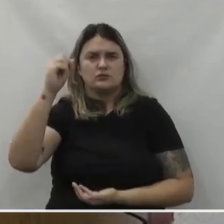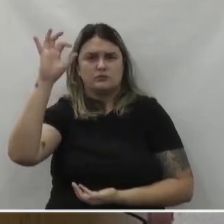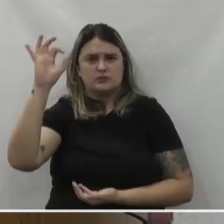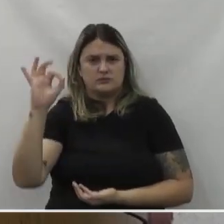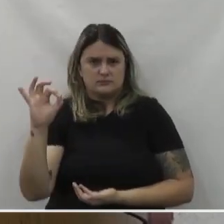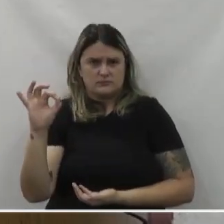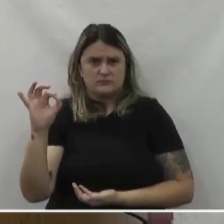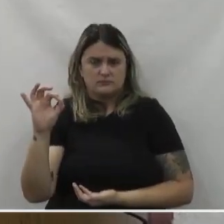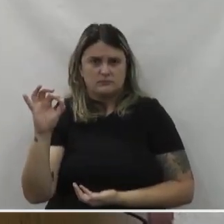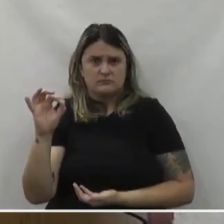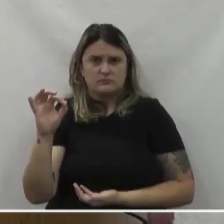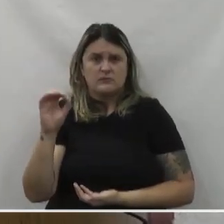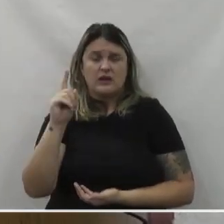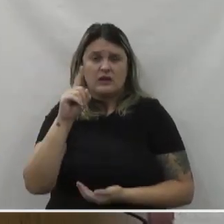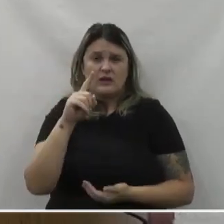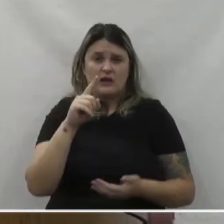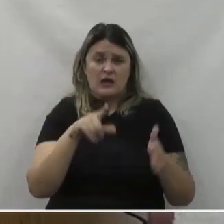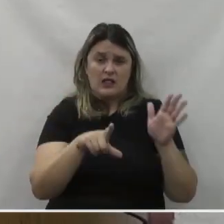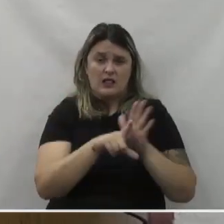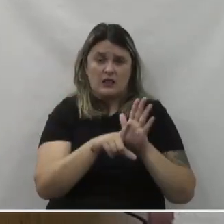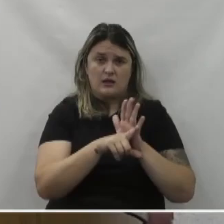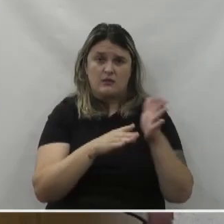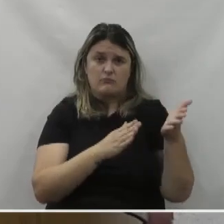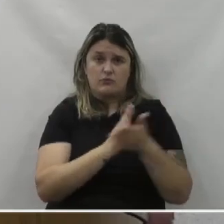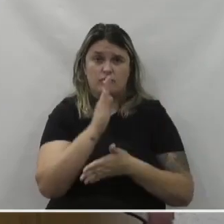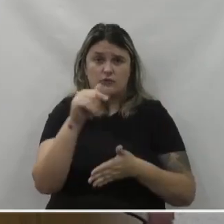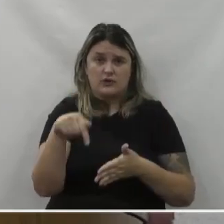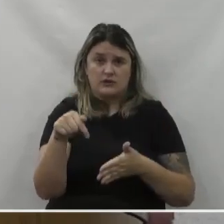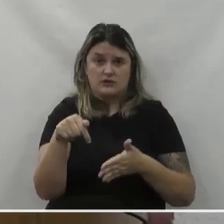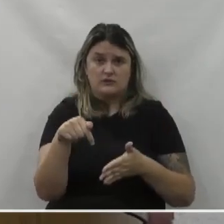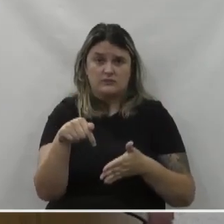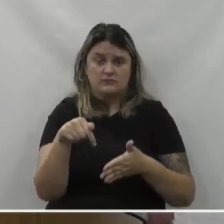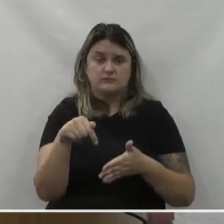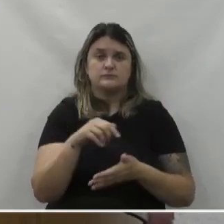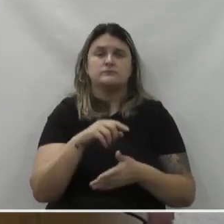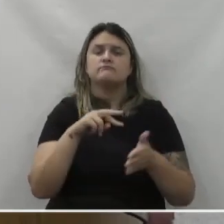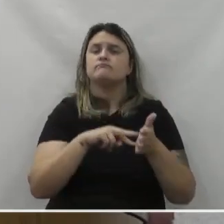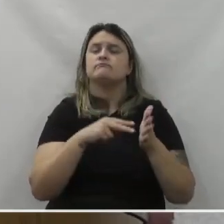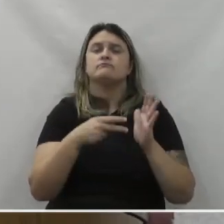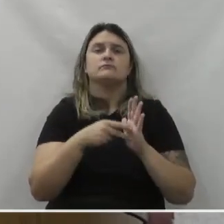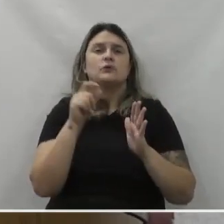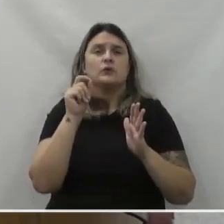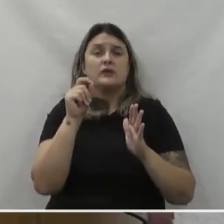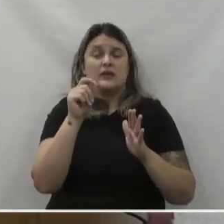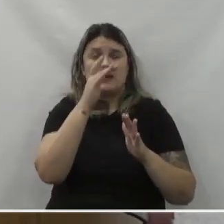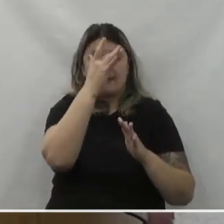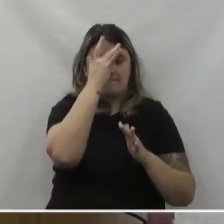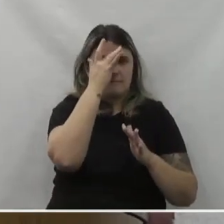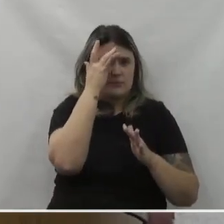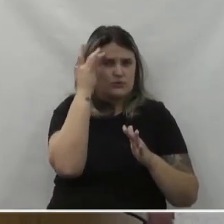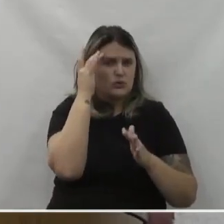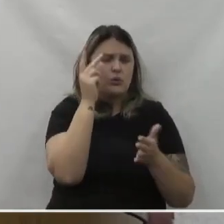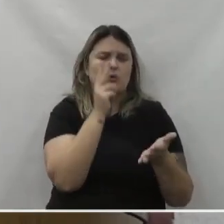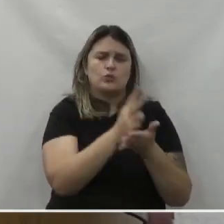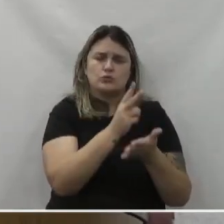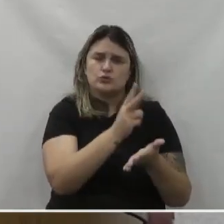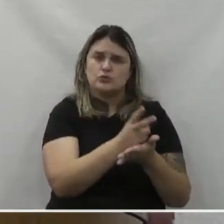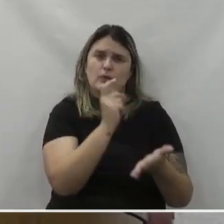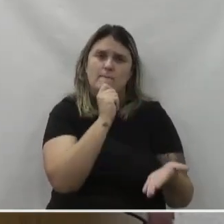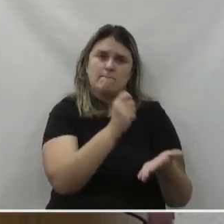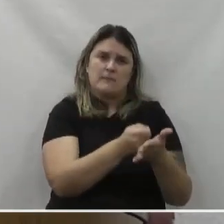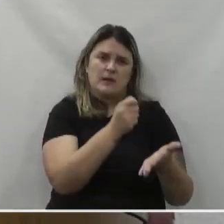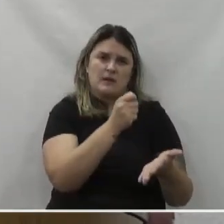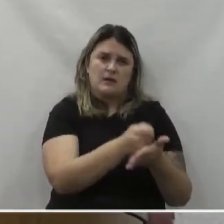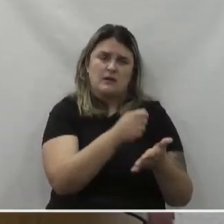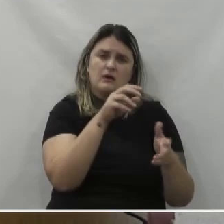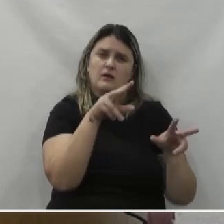9,58%, que é uma lei aprovada aqui na Câmara de Vereadores. Ou seja, o cidadão ele vai continuar pagando a